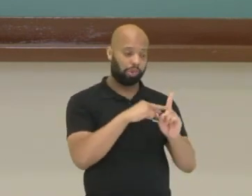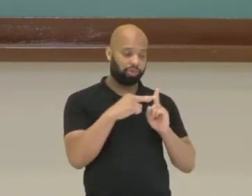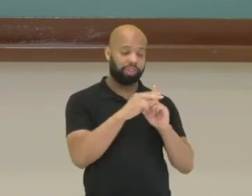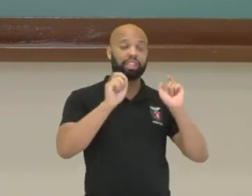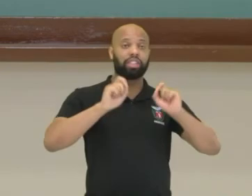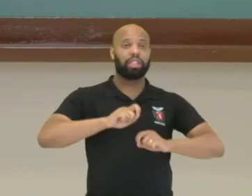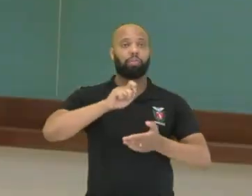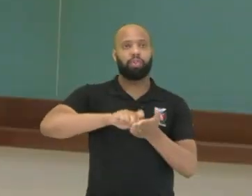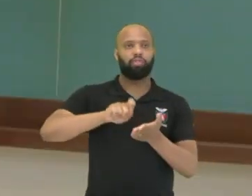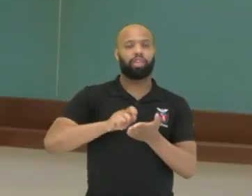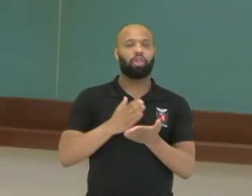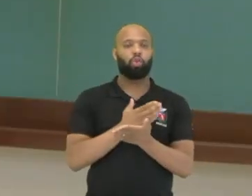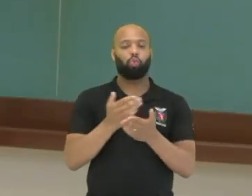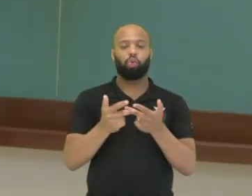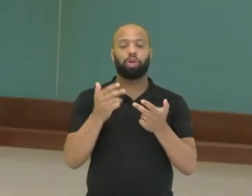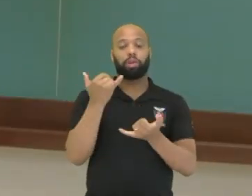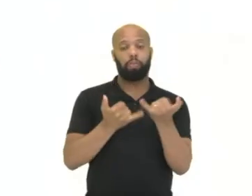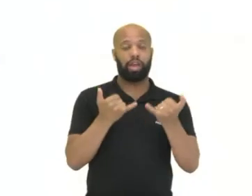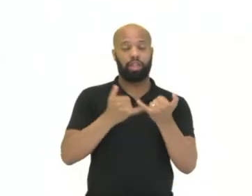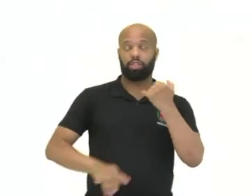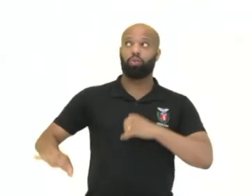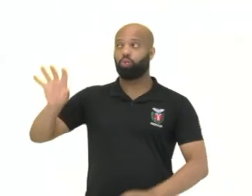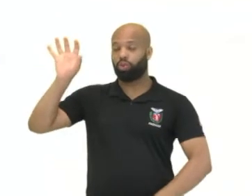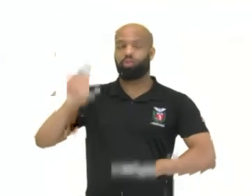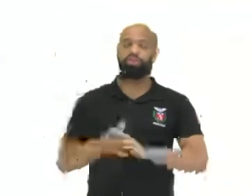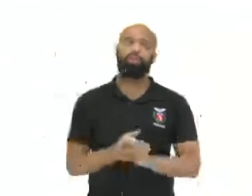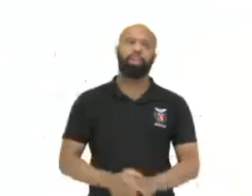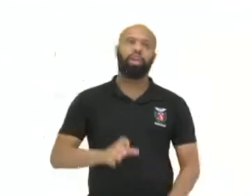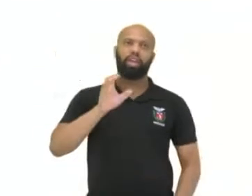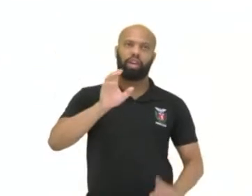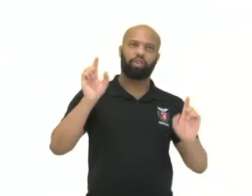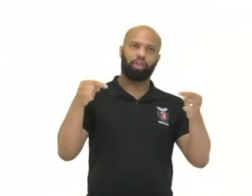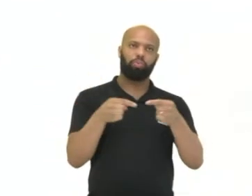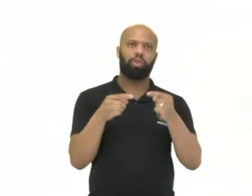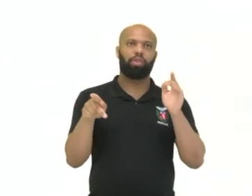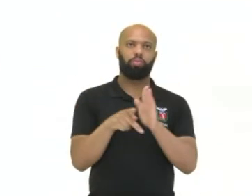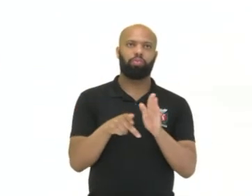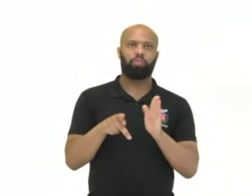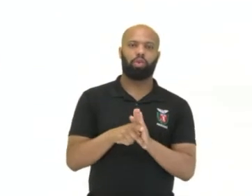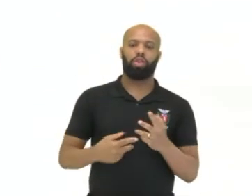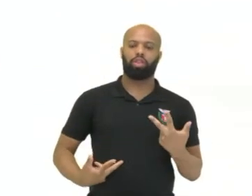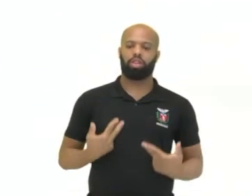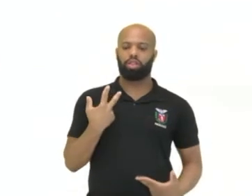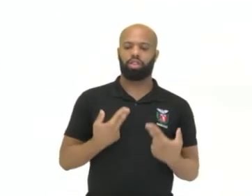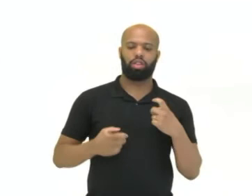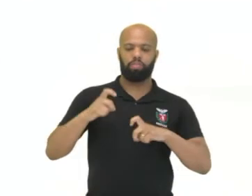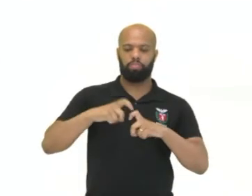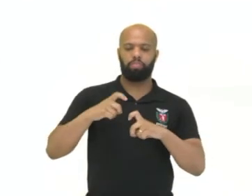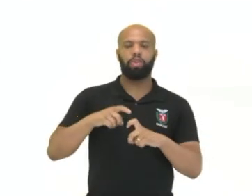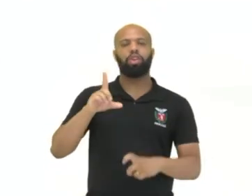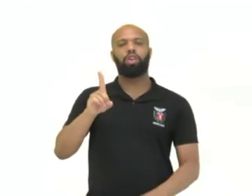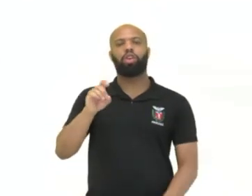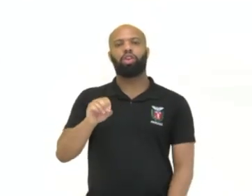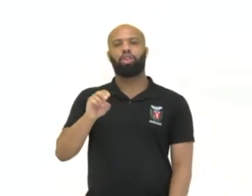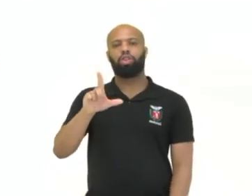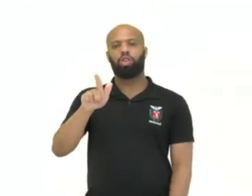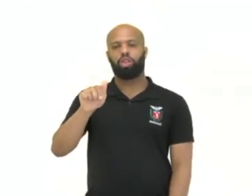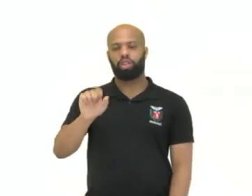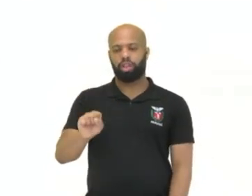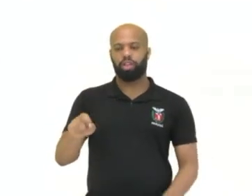ter escrito algo mais ou menos assim, ó. Estas, de acordo com o cirurgião plástico Douglas, membro